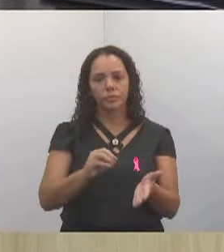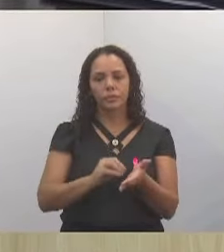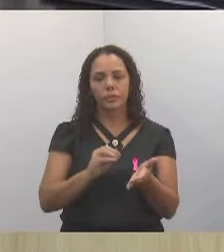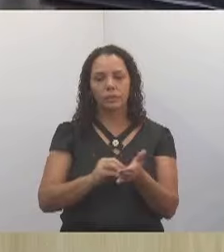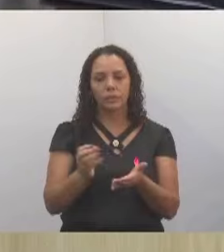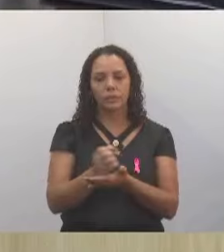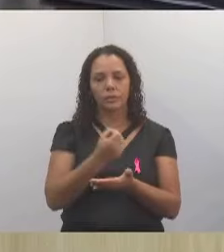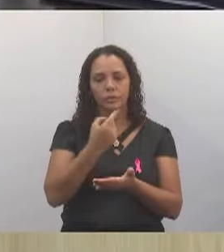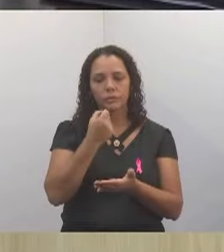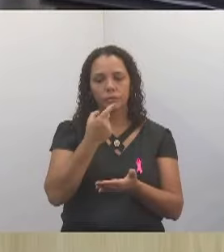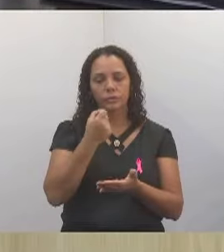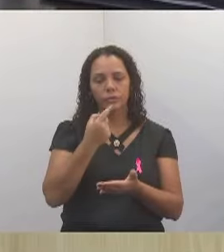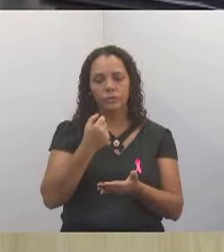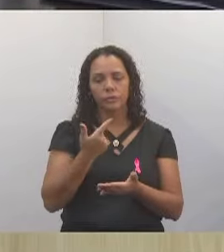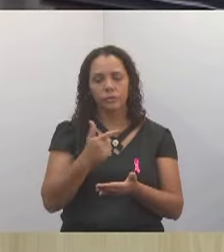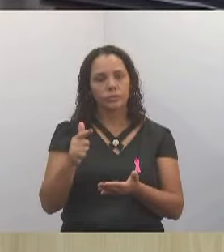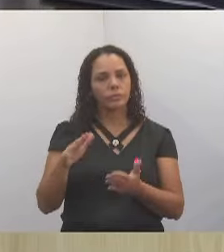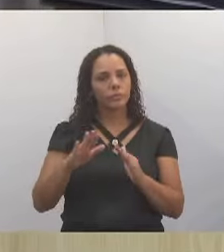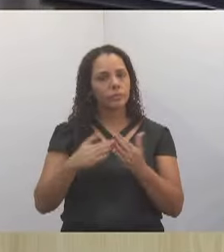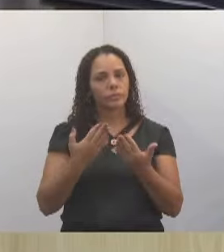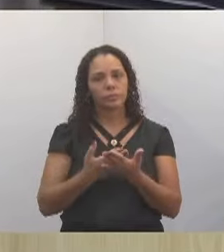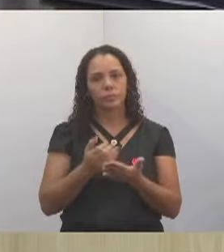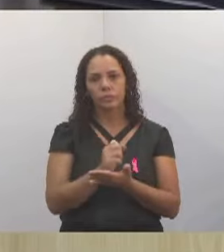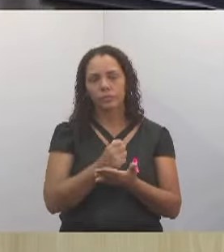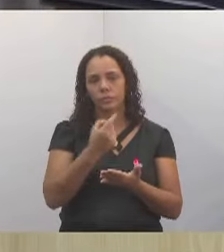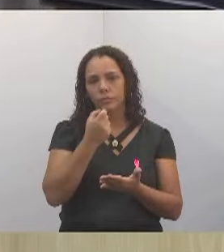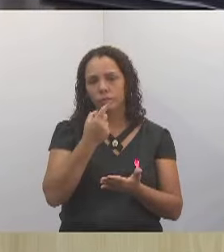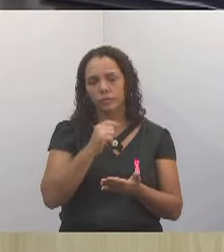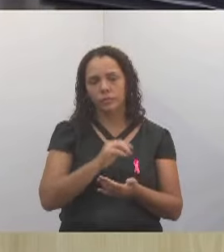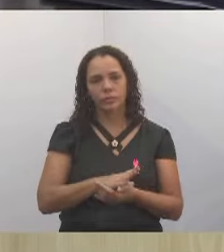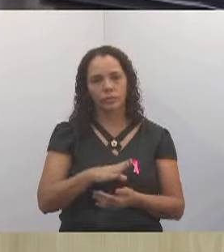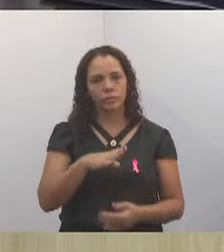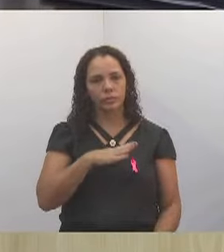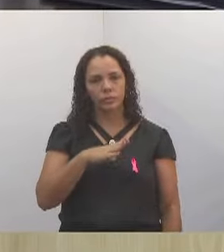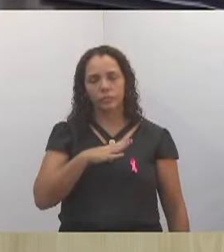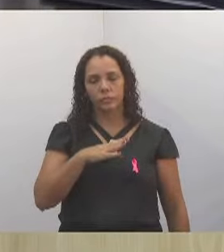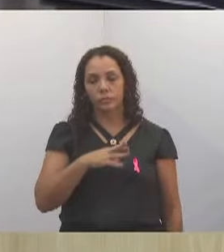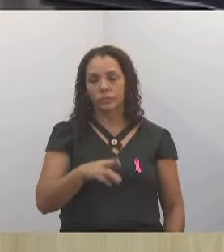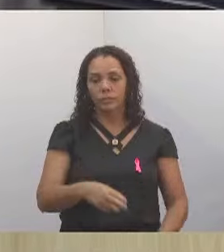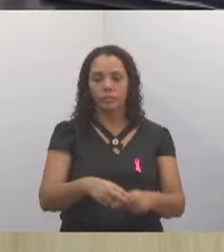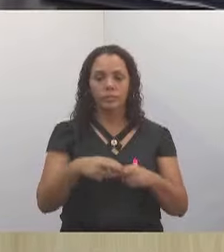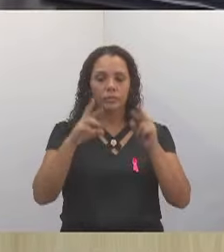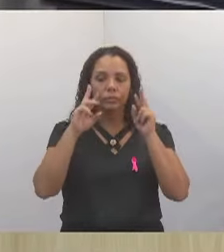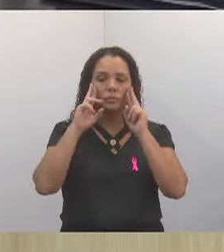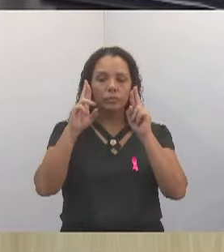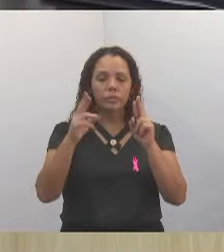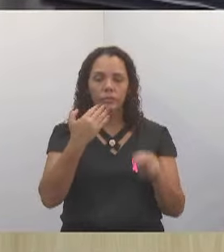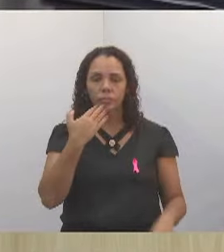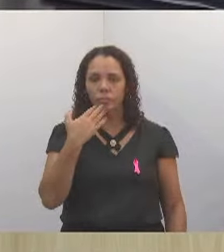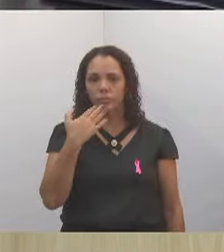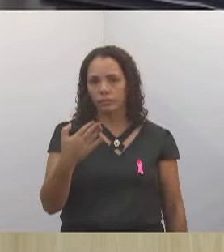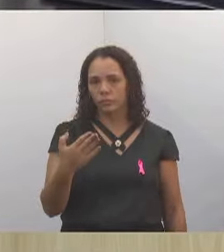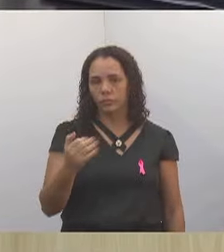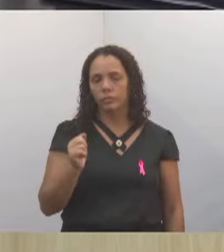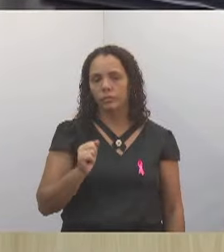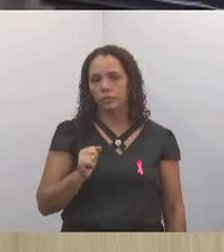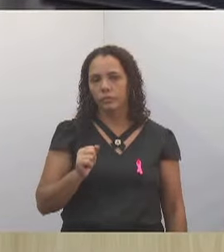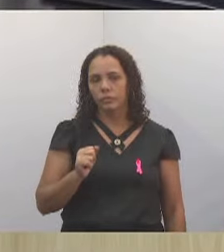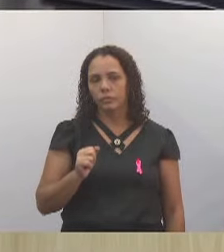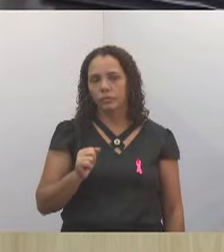farmácia da cidade. Assim sendo, muito respeitosamente, recorremos à compreensão e expresso